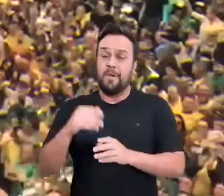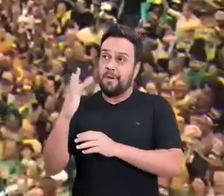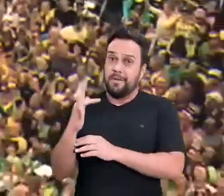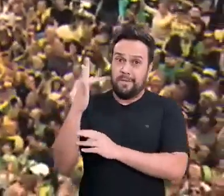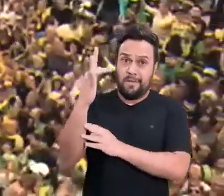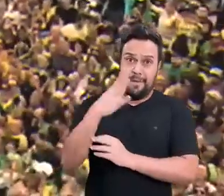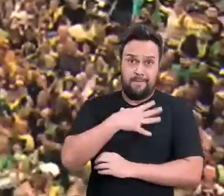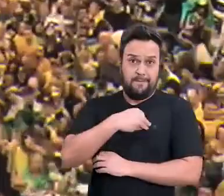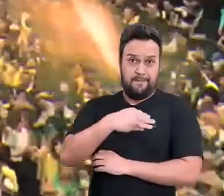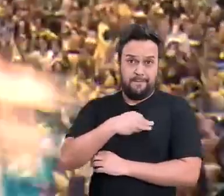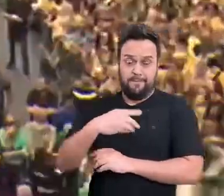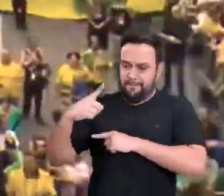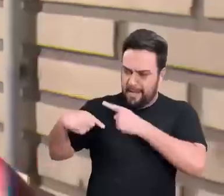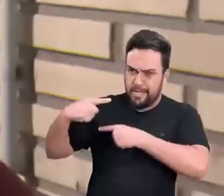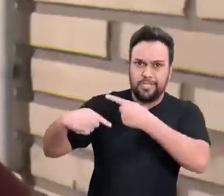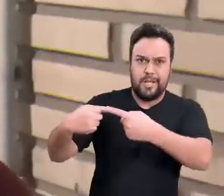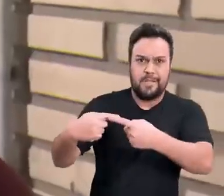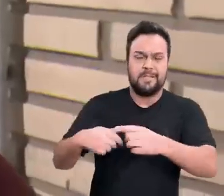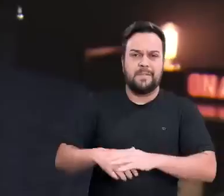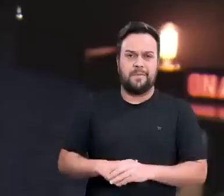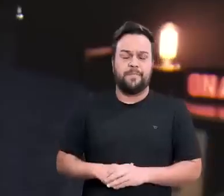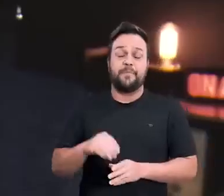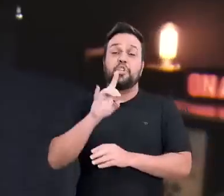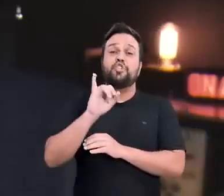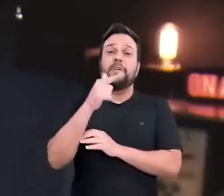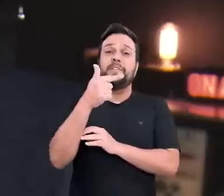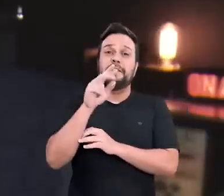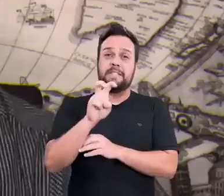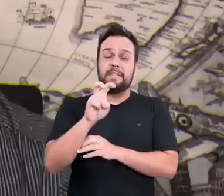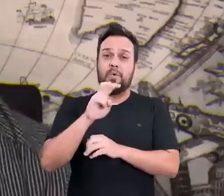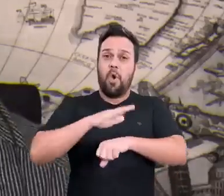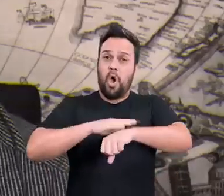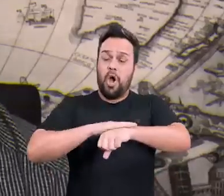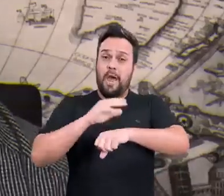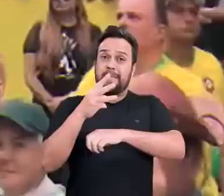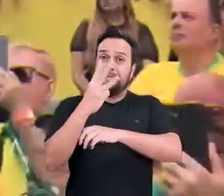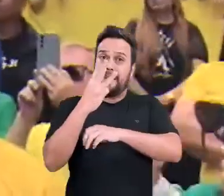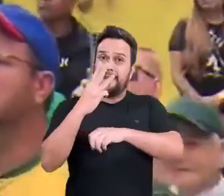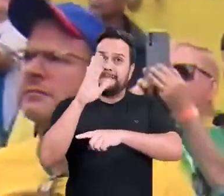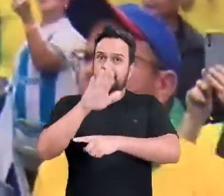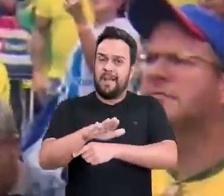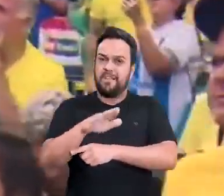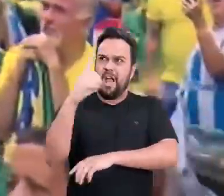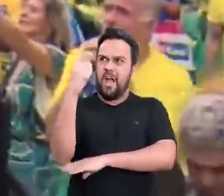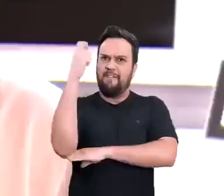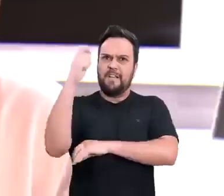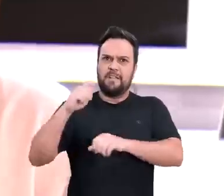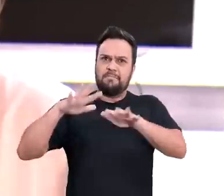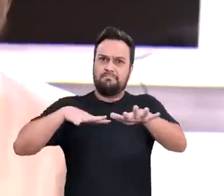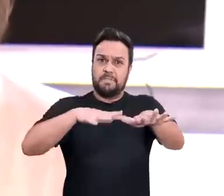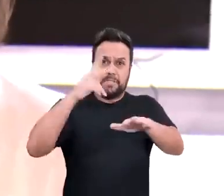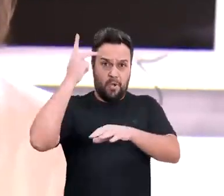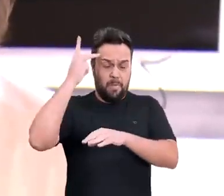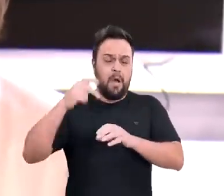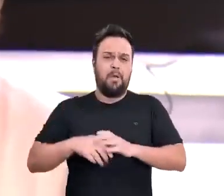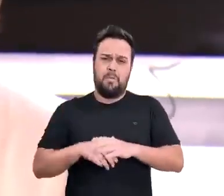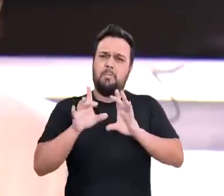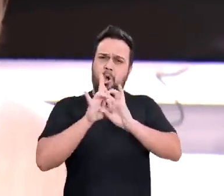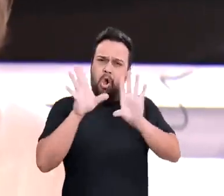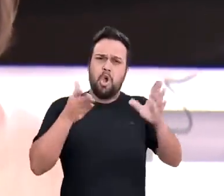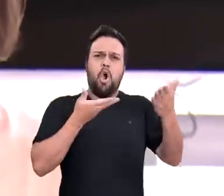gerações. Dia 25, às 15 horas da tarde, na Avenida Paulista. Convide seus